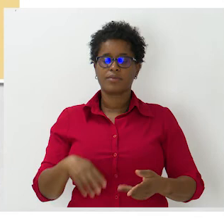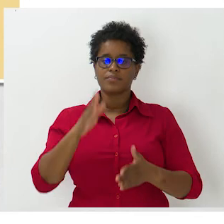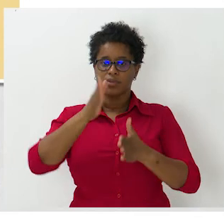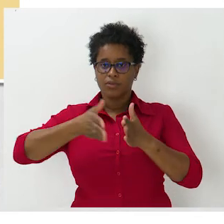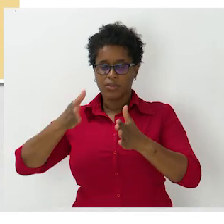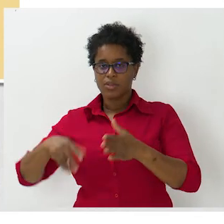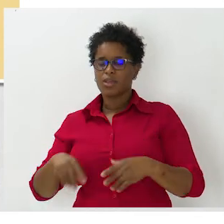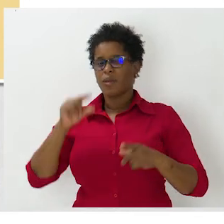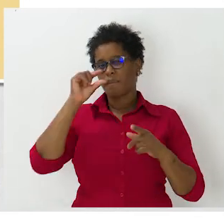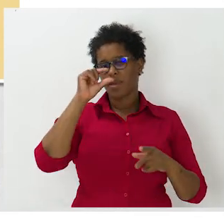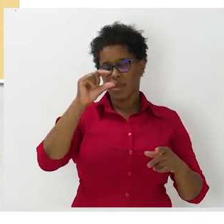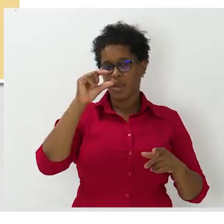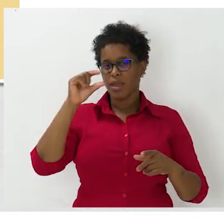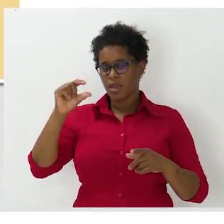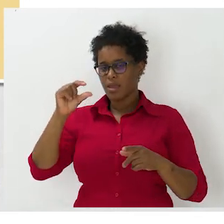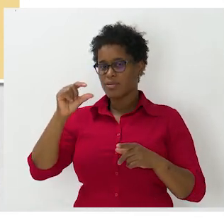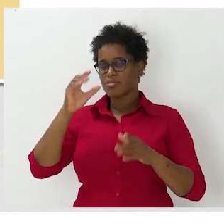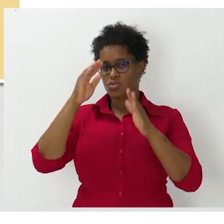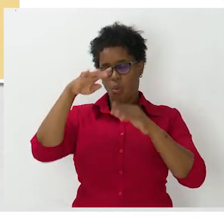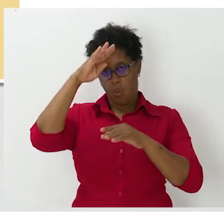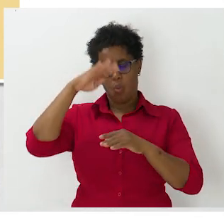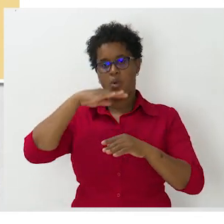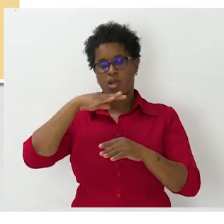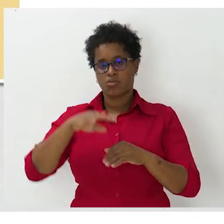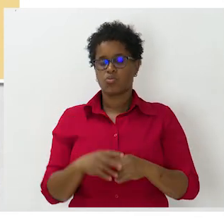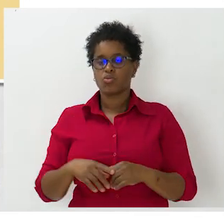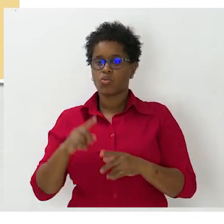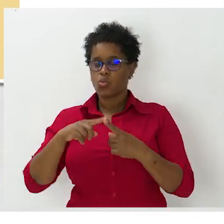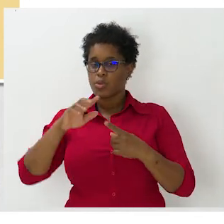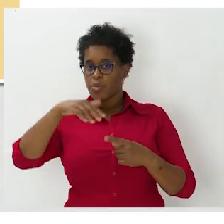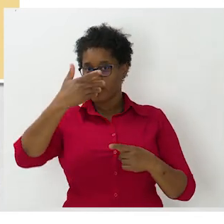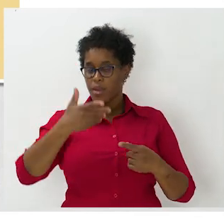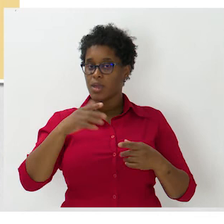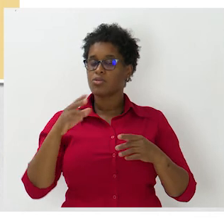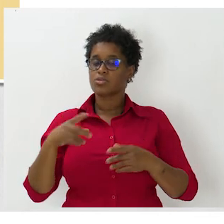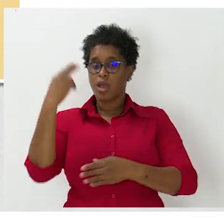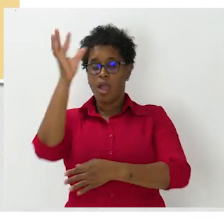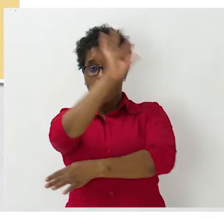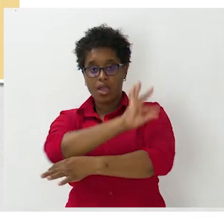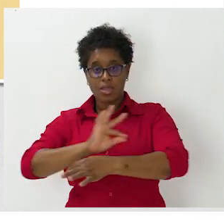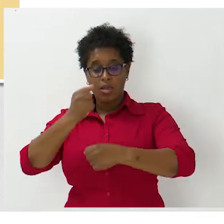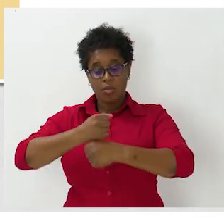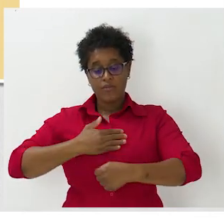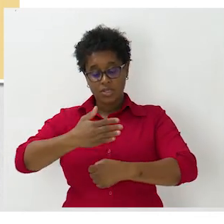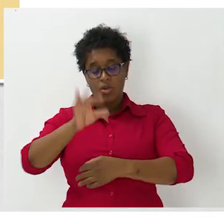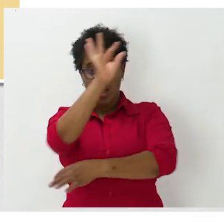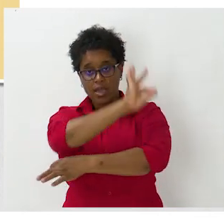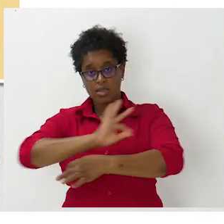divididas em pequenos apartamentos. Os primeiros arquitetos